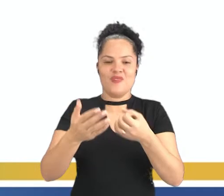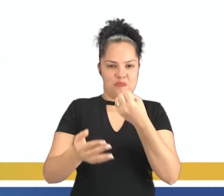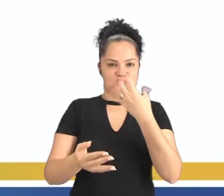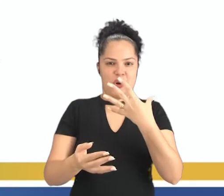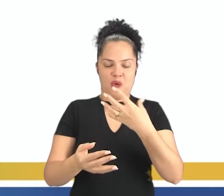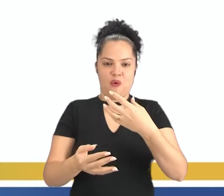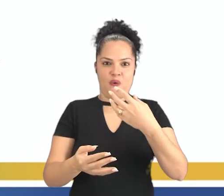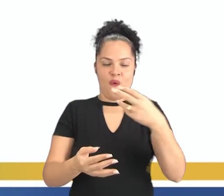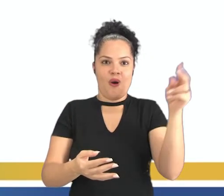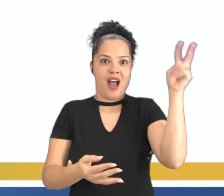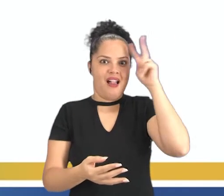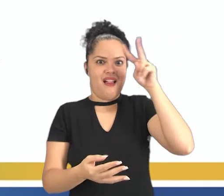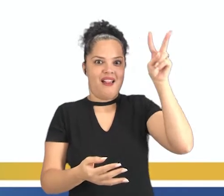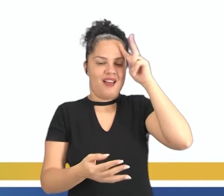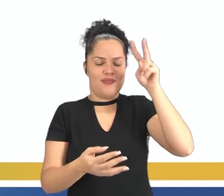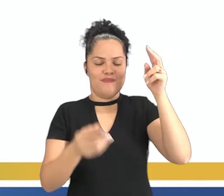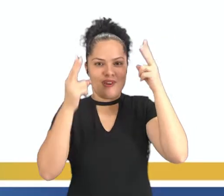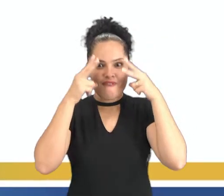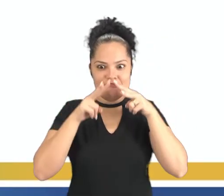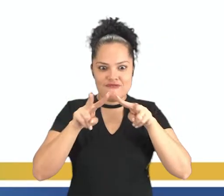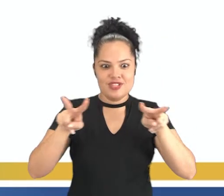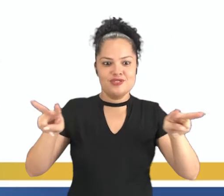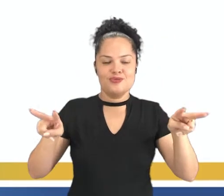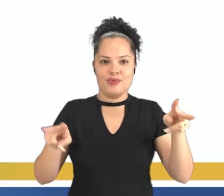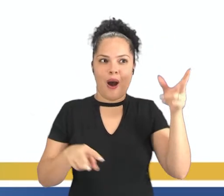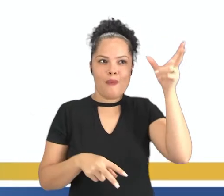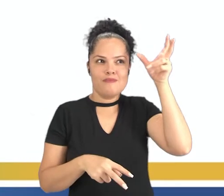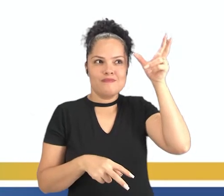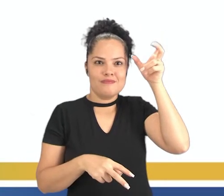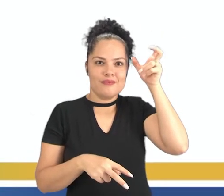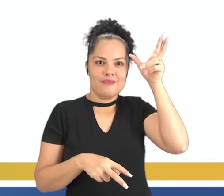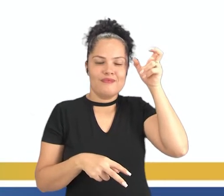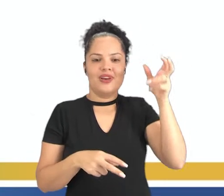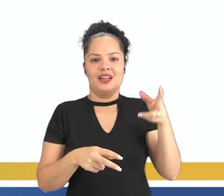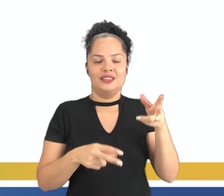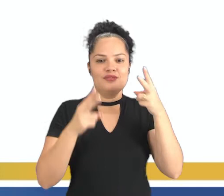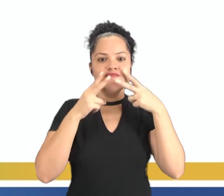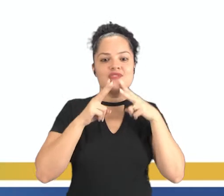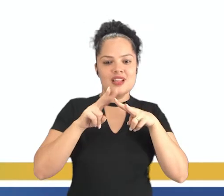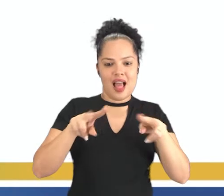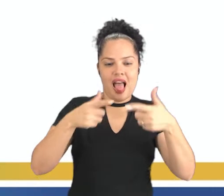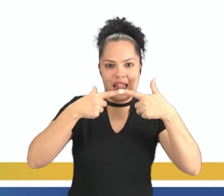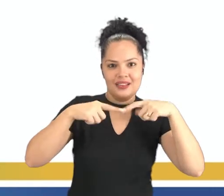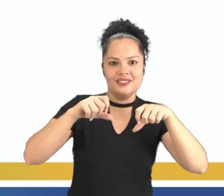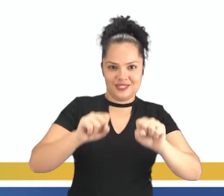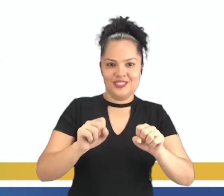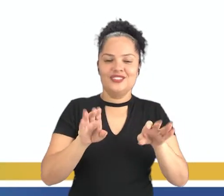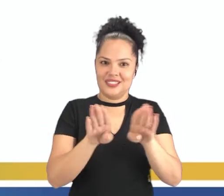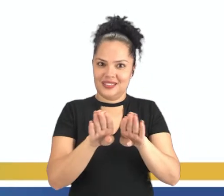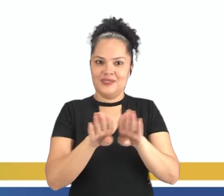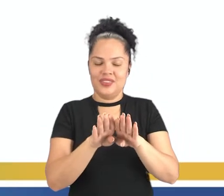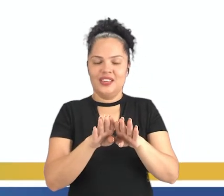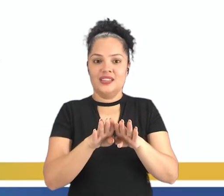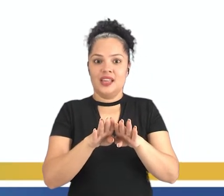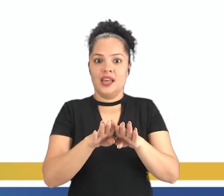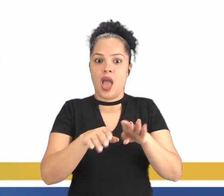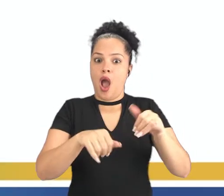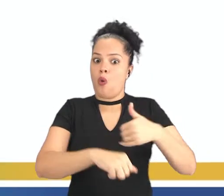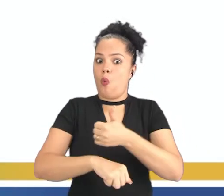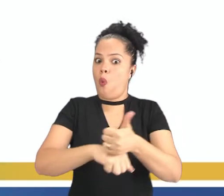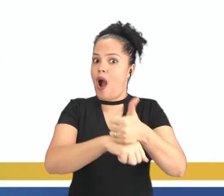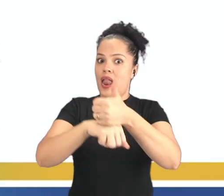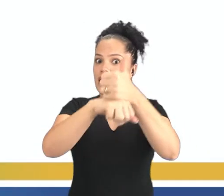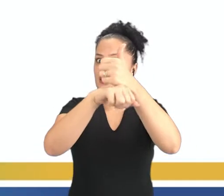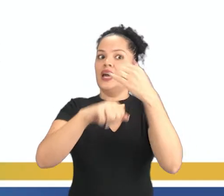memórias visual, auditiva, verbal e linguística. A qualidade do que se lê importa mais que a quantidade,